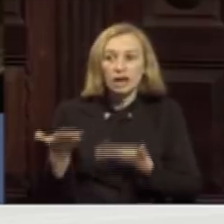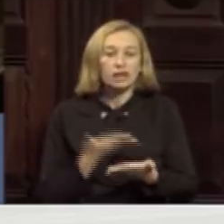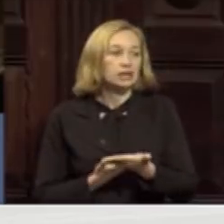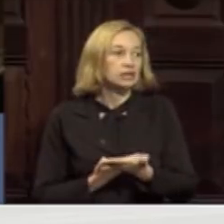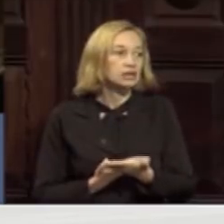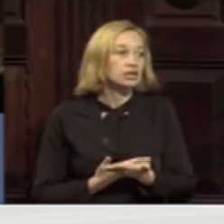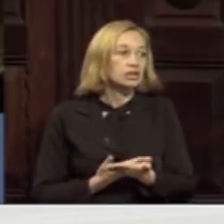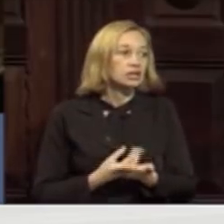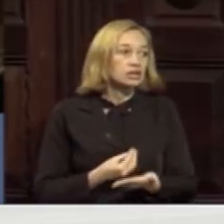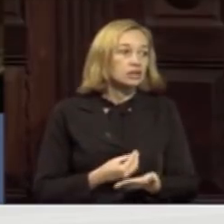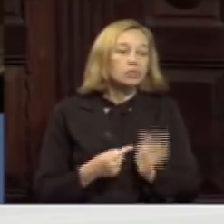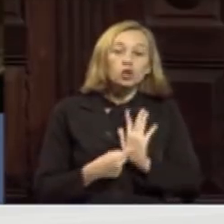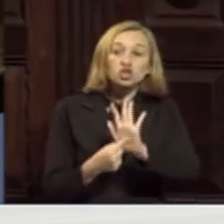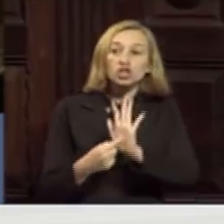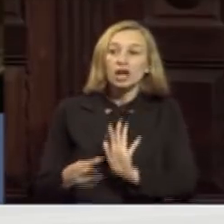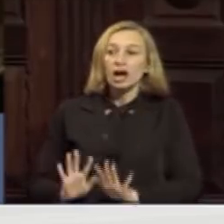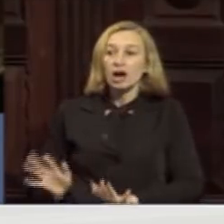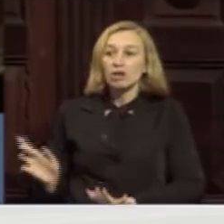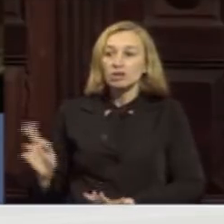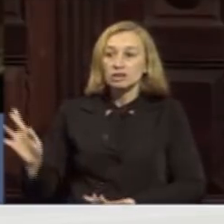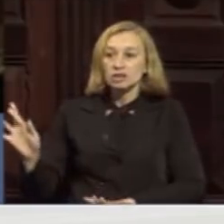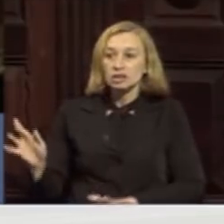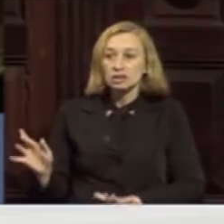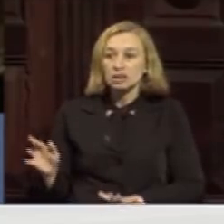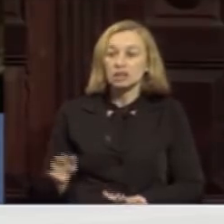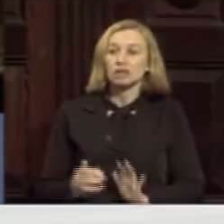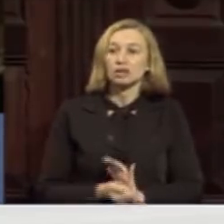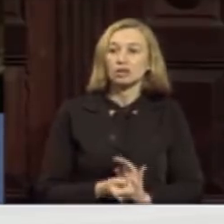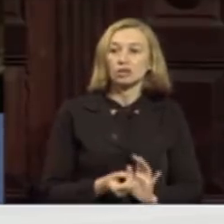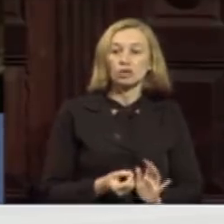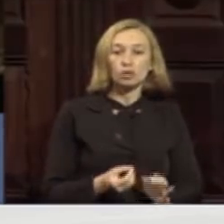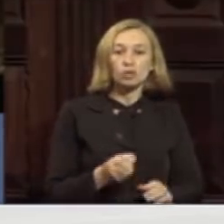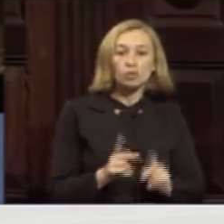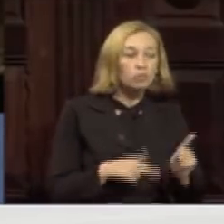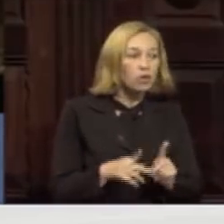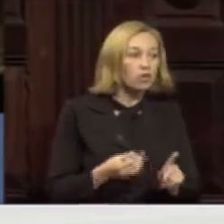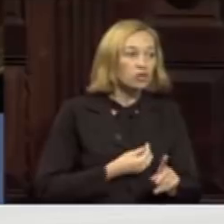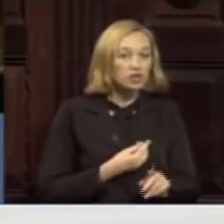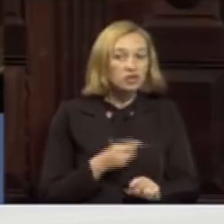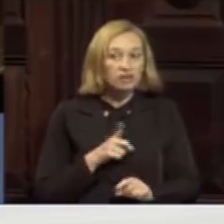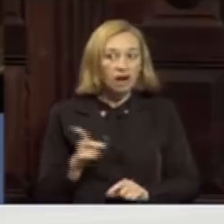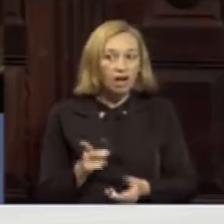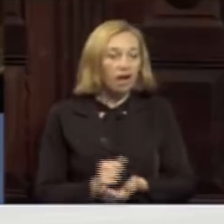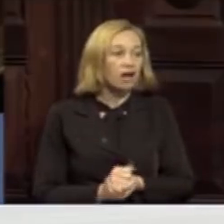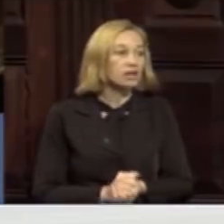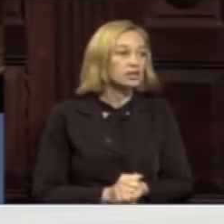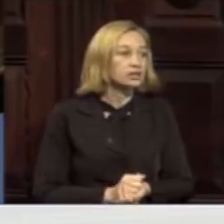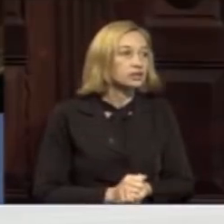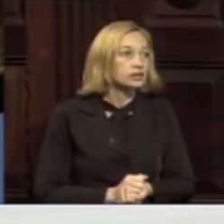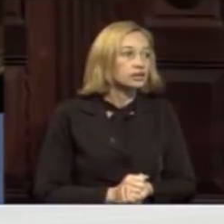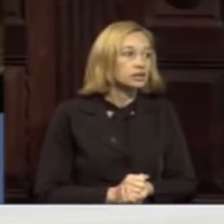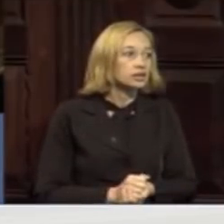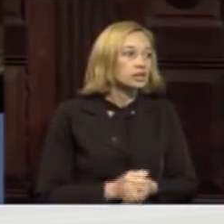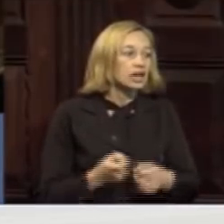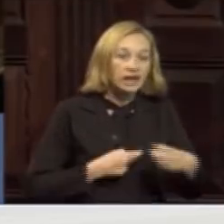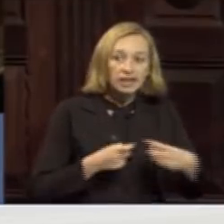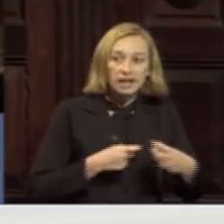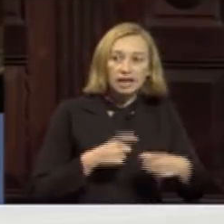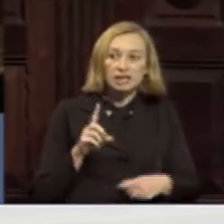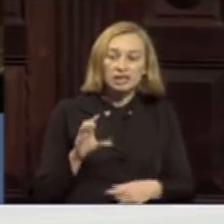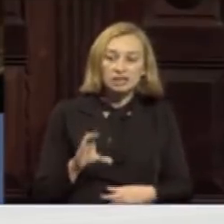vive a Rocinha, os trabalhadores da Rocinha, os moradores da Rocinha, há tanto tempo, naquilo que eu chamaria de novo como uma guerra civil